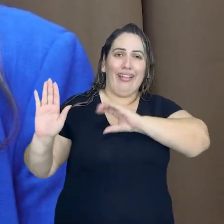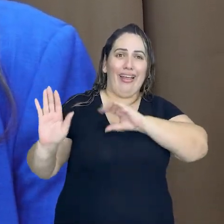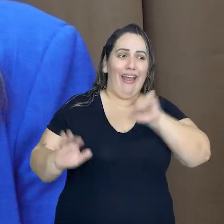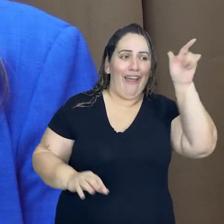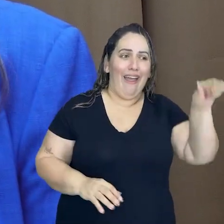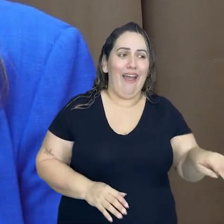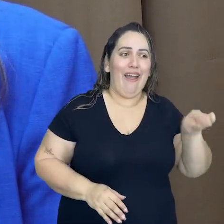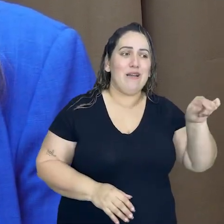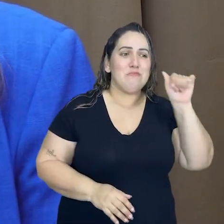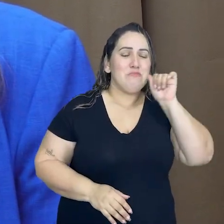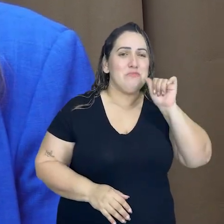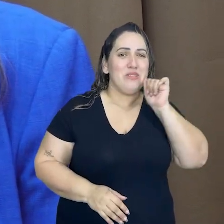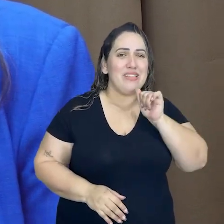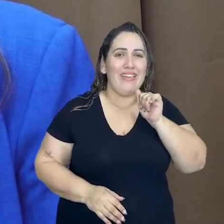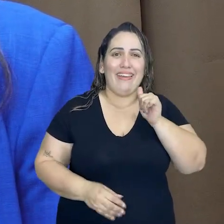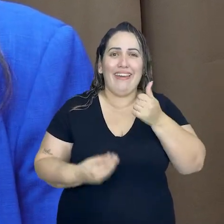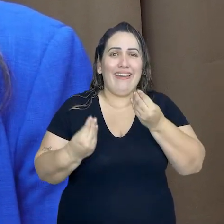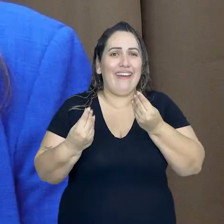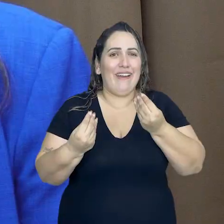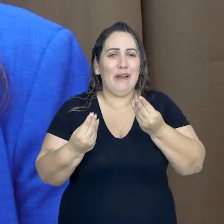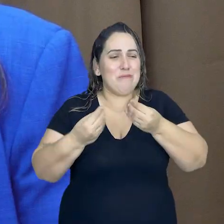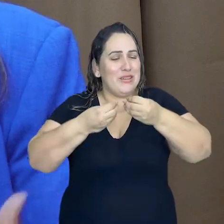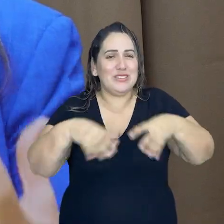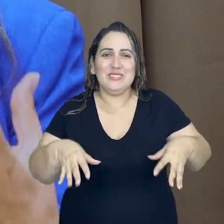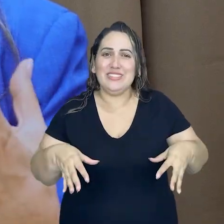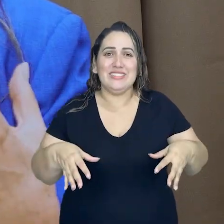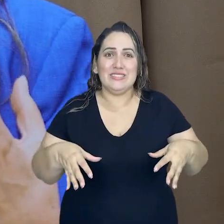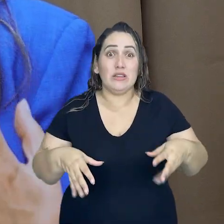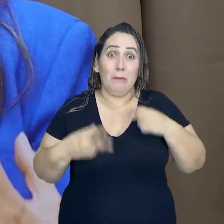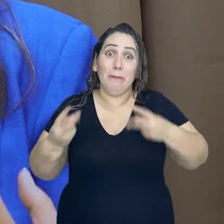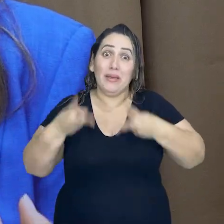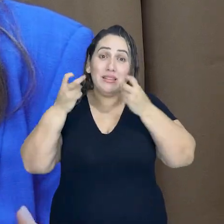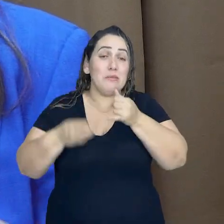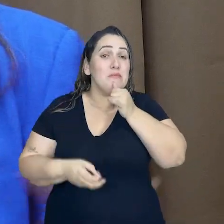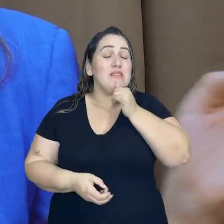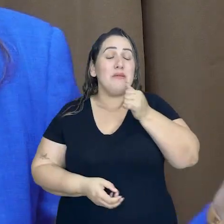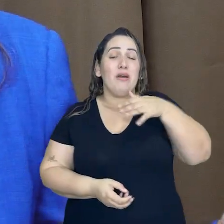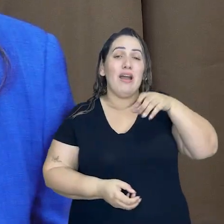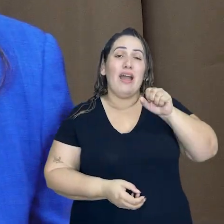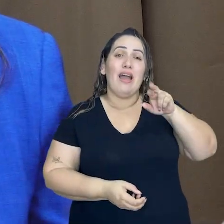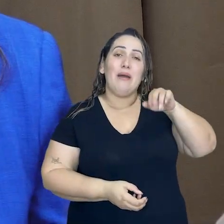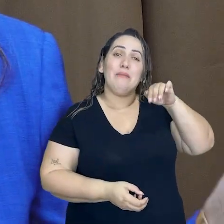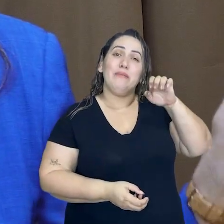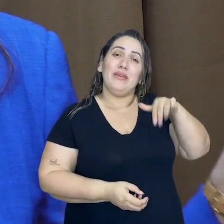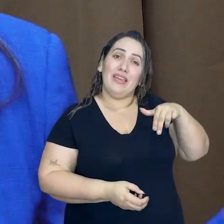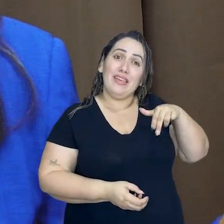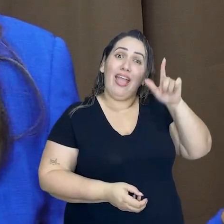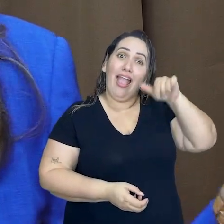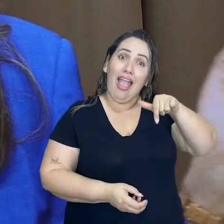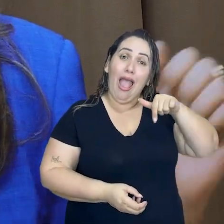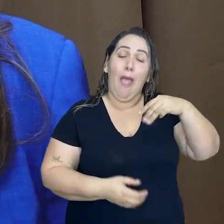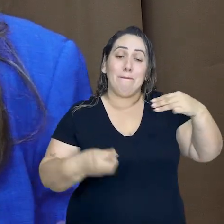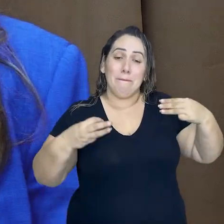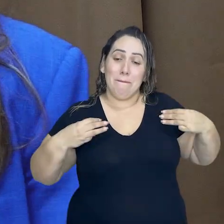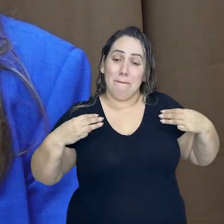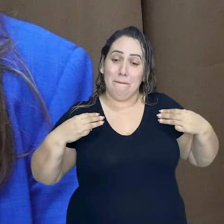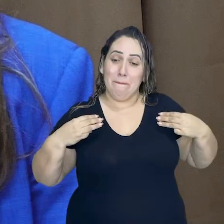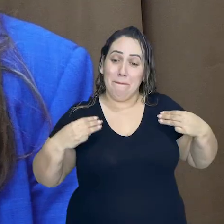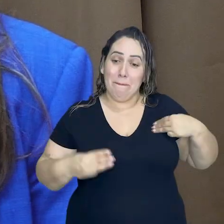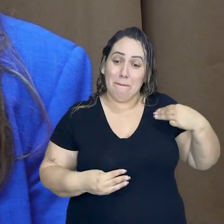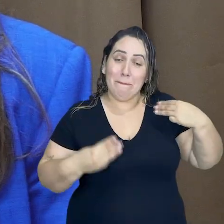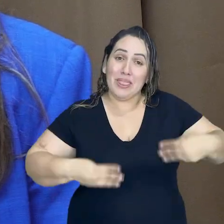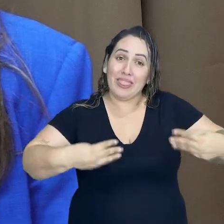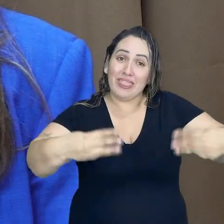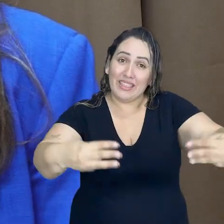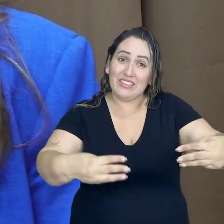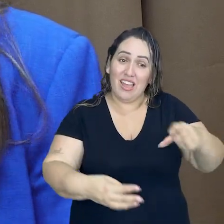Uma sumidade. Eu falei, olha, não é brincadeira, você se empoderou da legislação, o que a Alexandra acabou